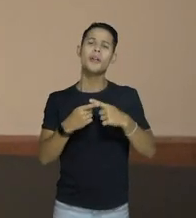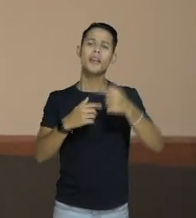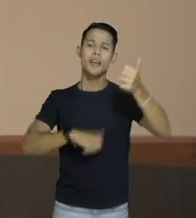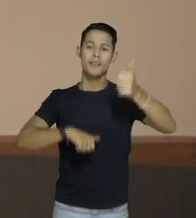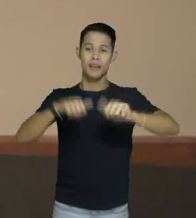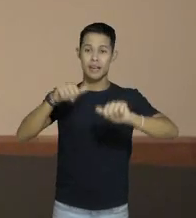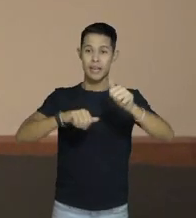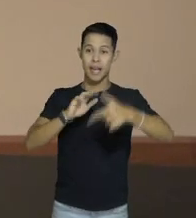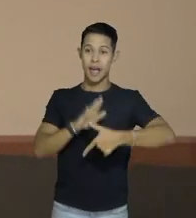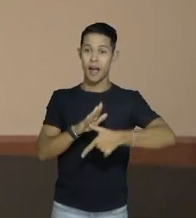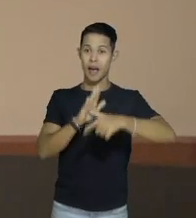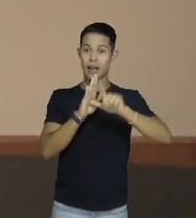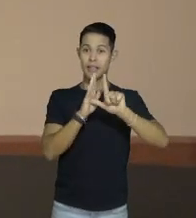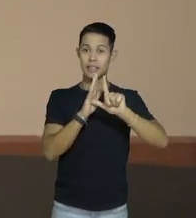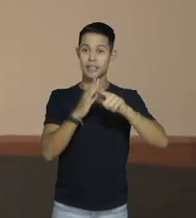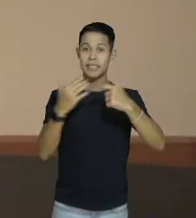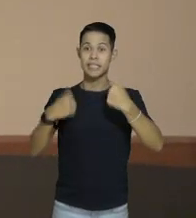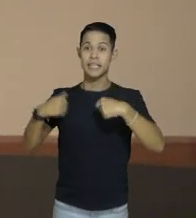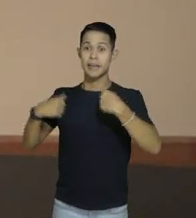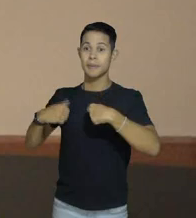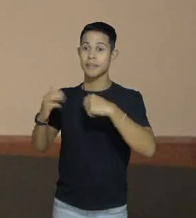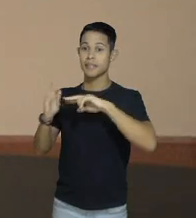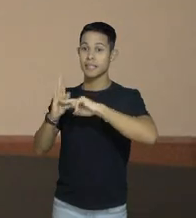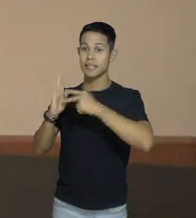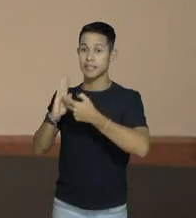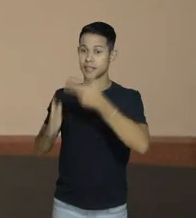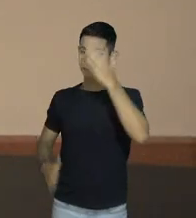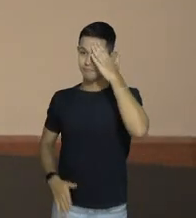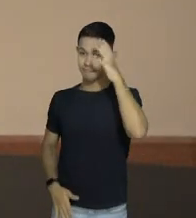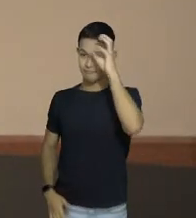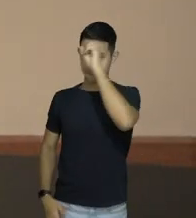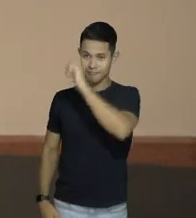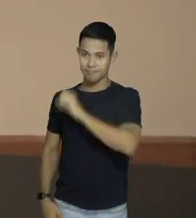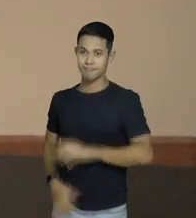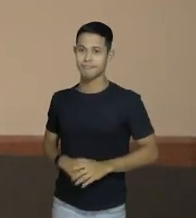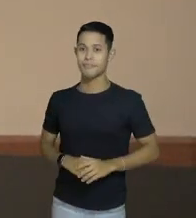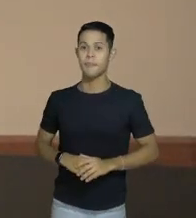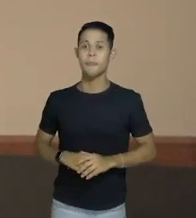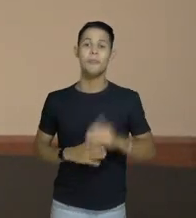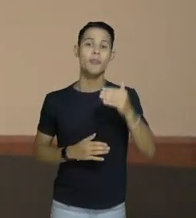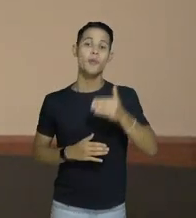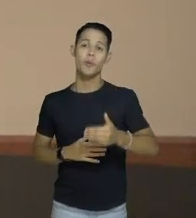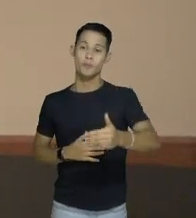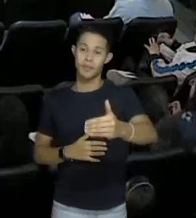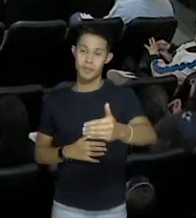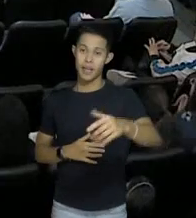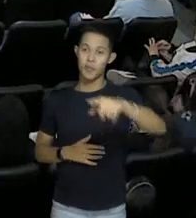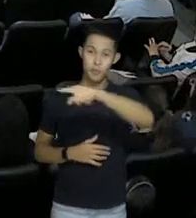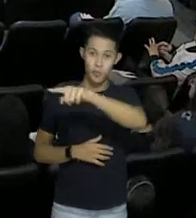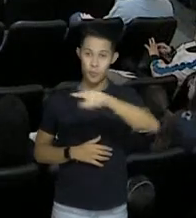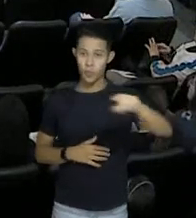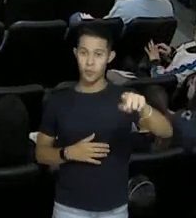é. Então, para a gente começar, vamos fazer uma dinâmica.